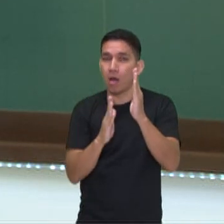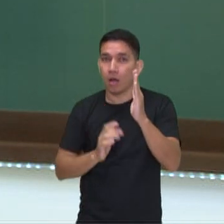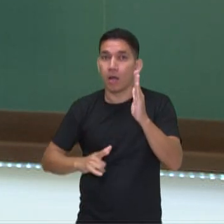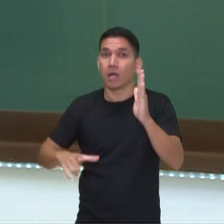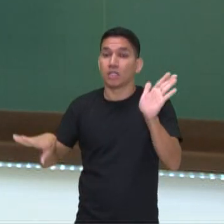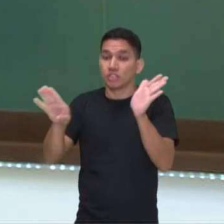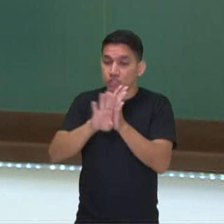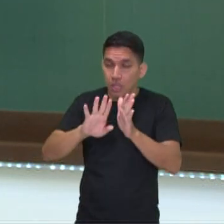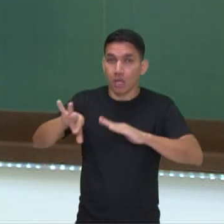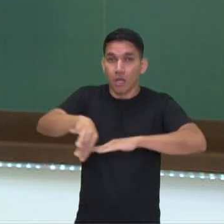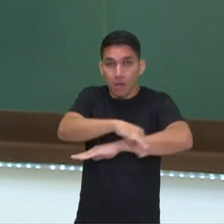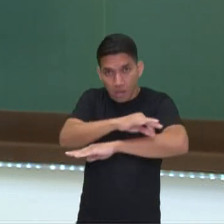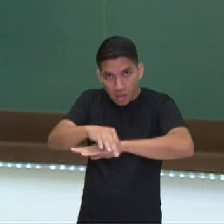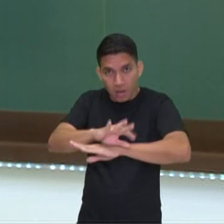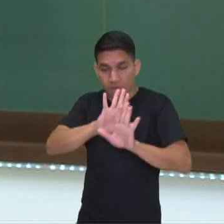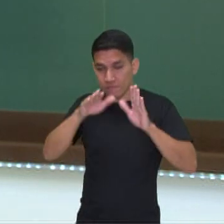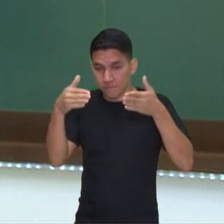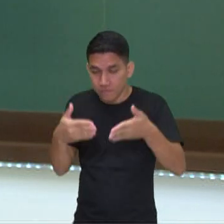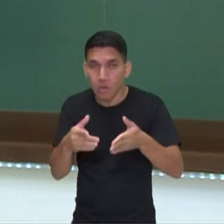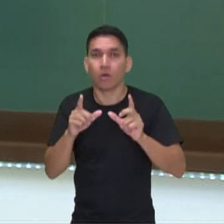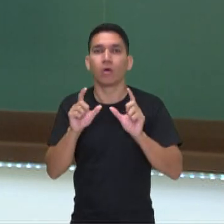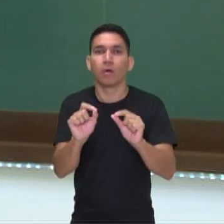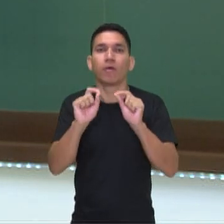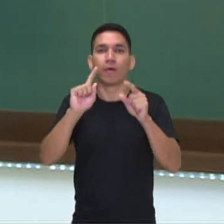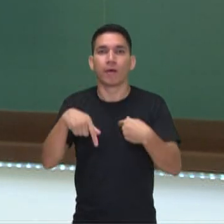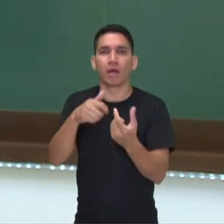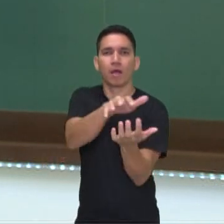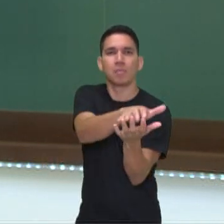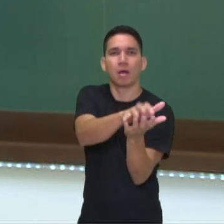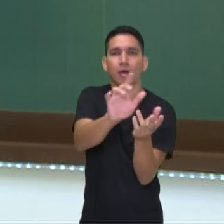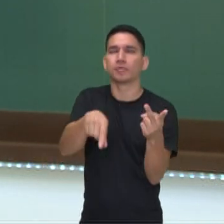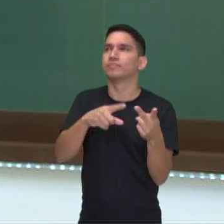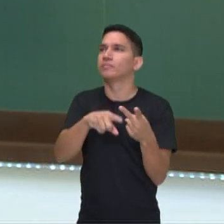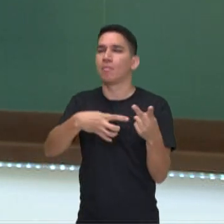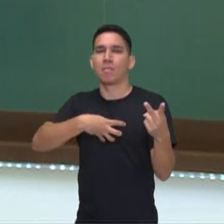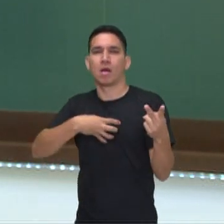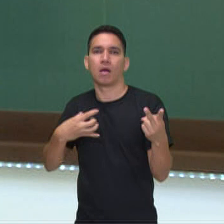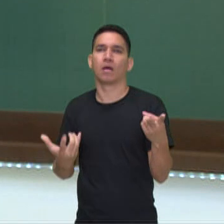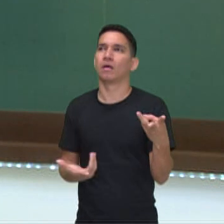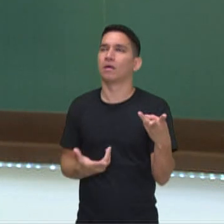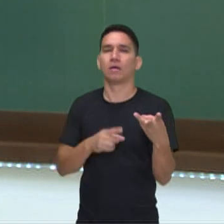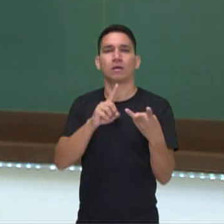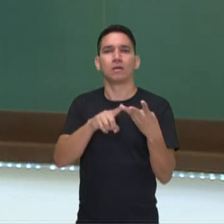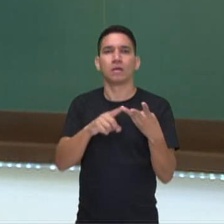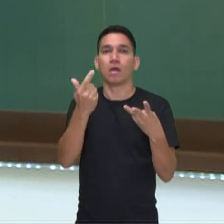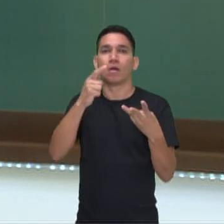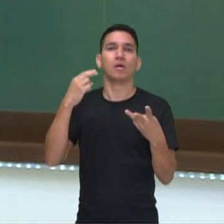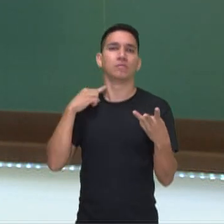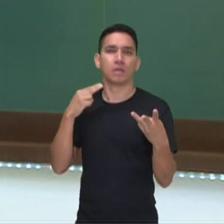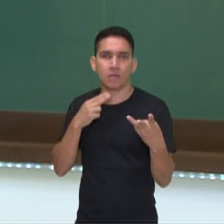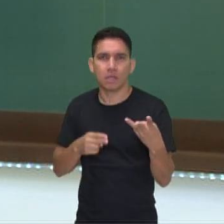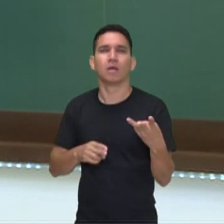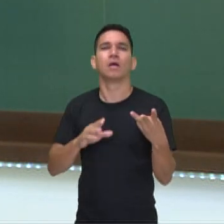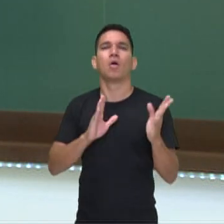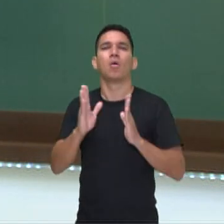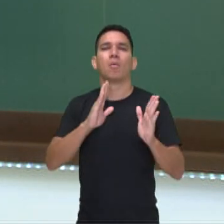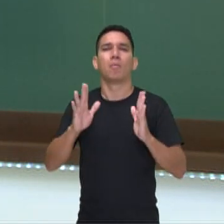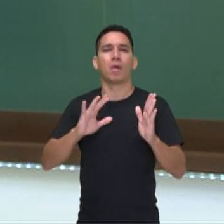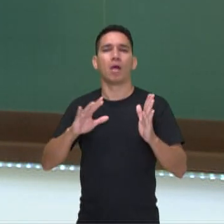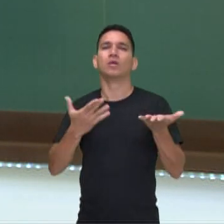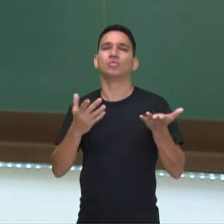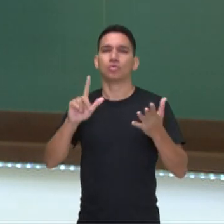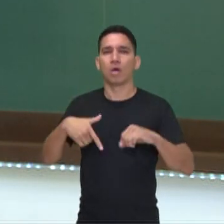arquitetura, principalmente focada ali em Pernambuco, na Bahia, e depois em Minas, no Círculo do Ouro,